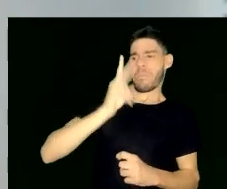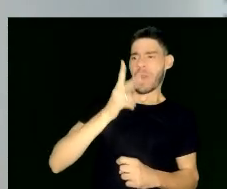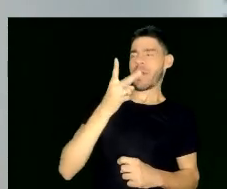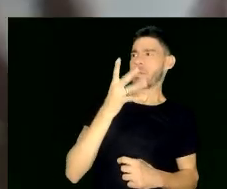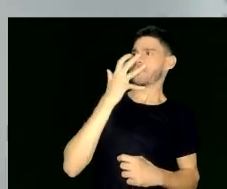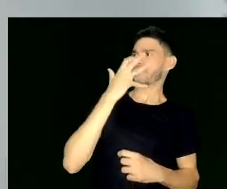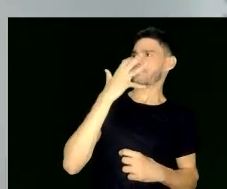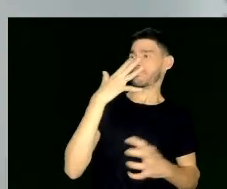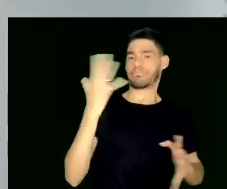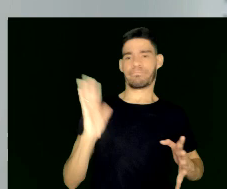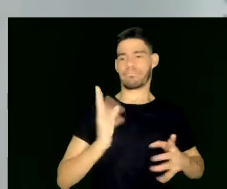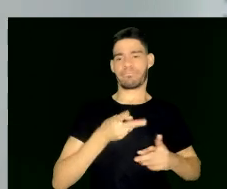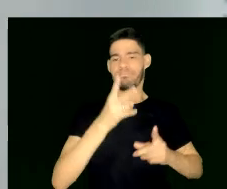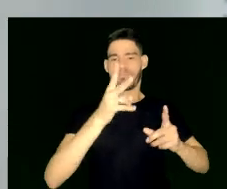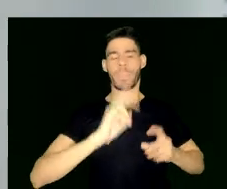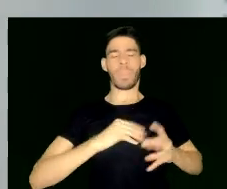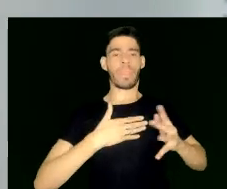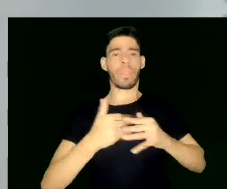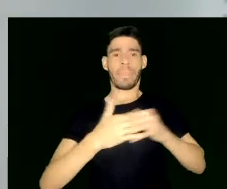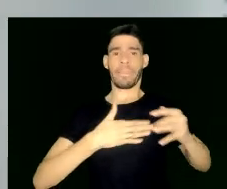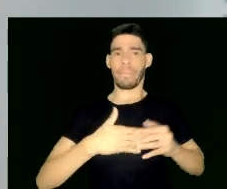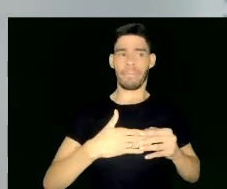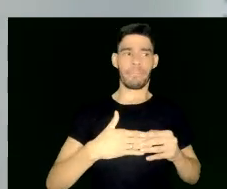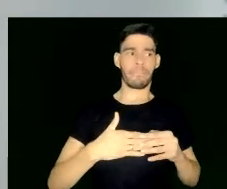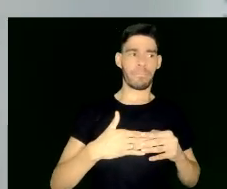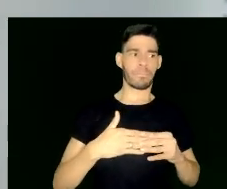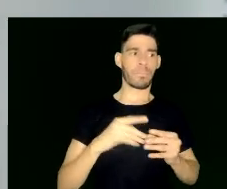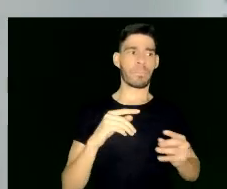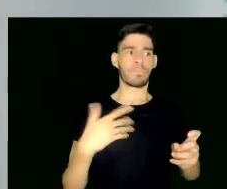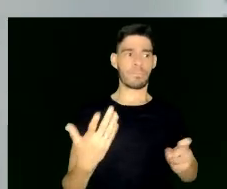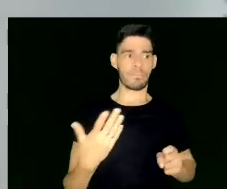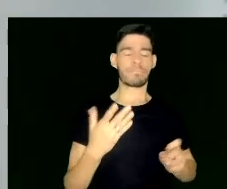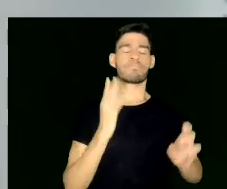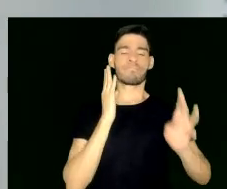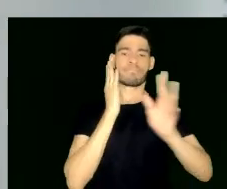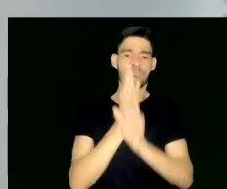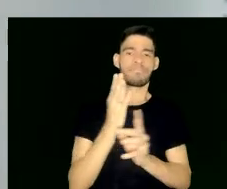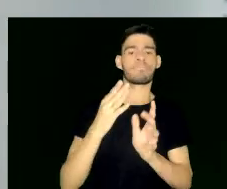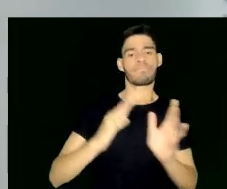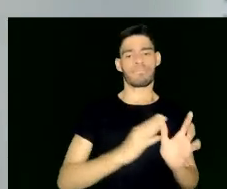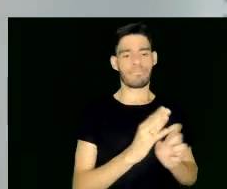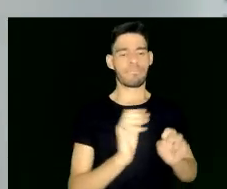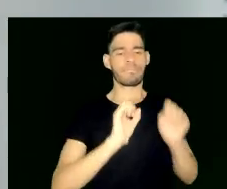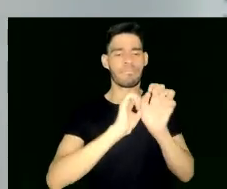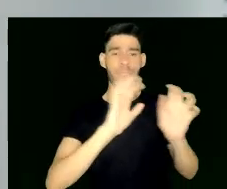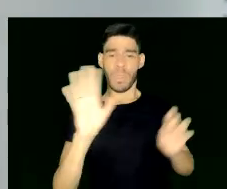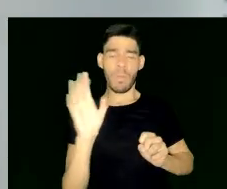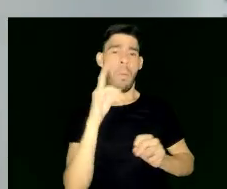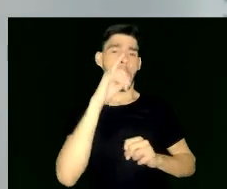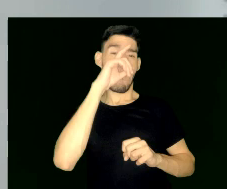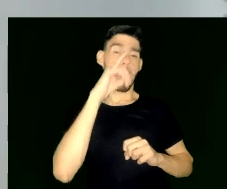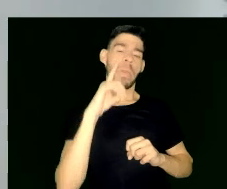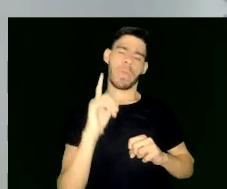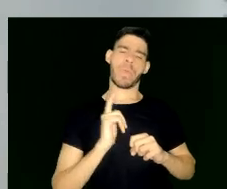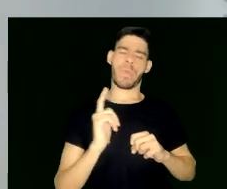mesmo argumento, ou faz isso, ou o Estado quebra, né? De todo modo, é